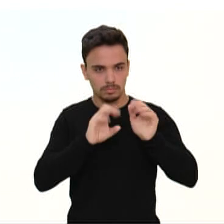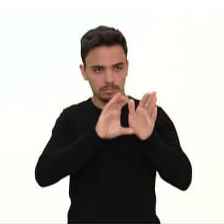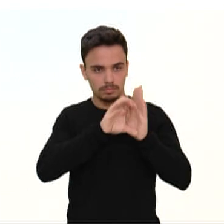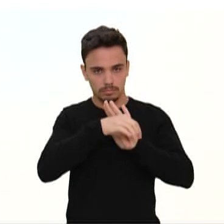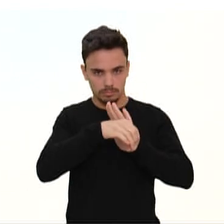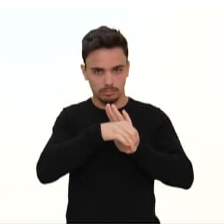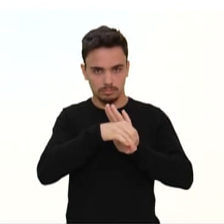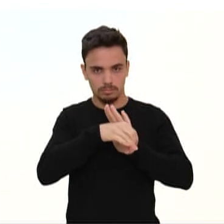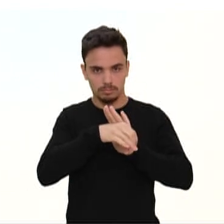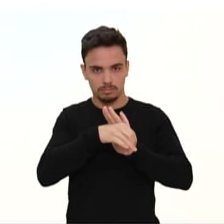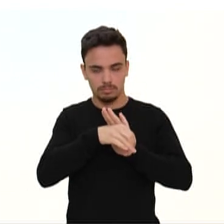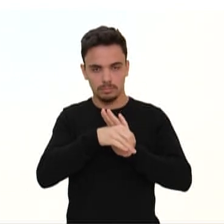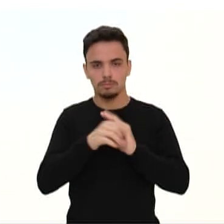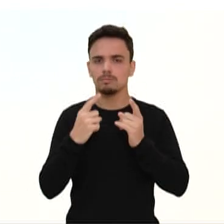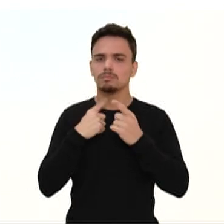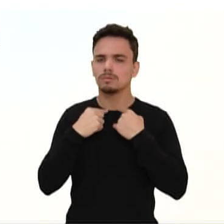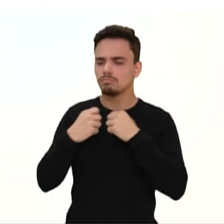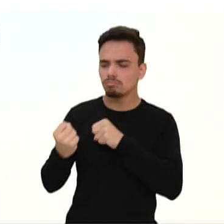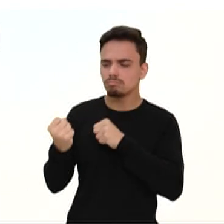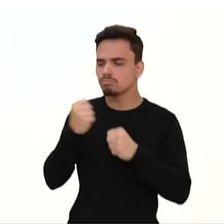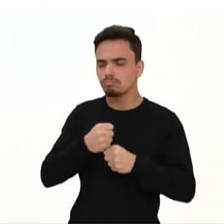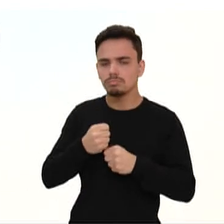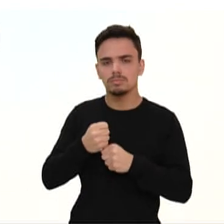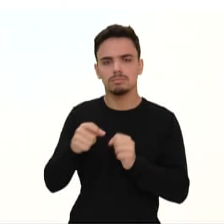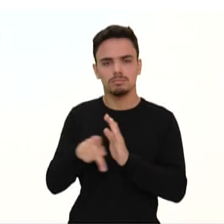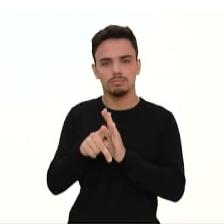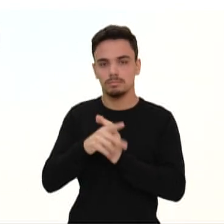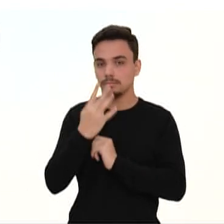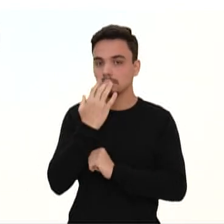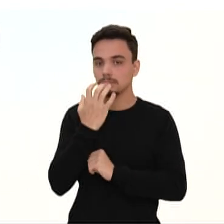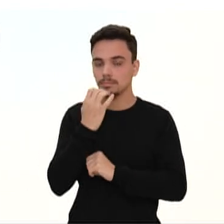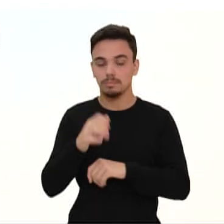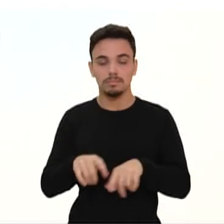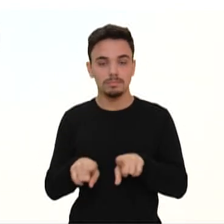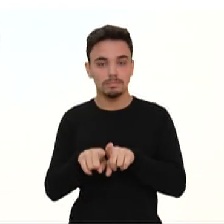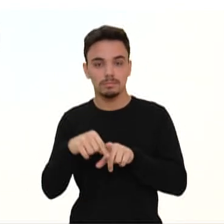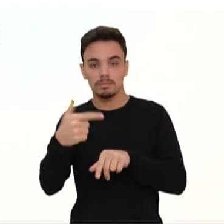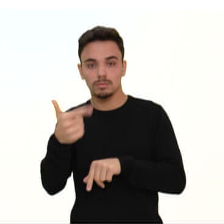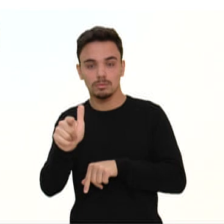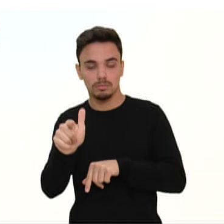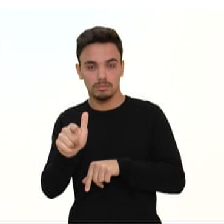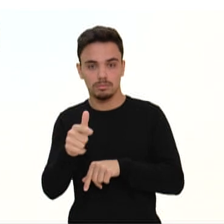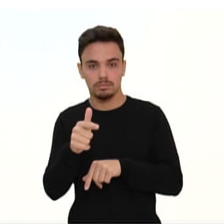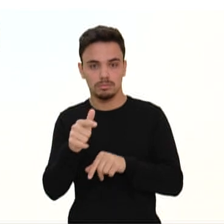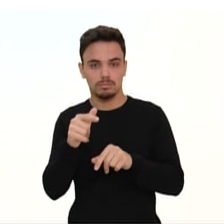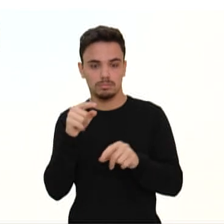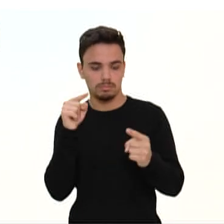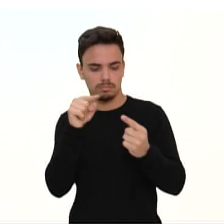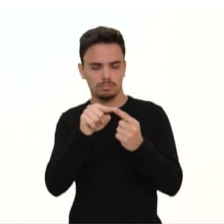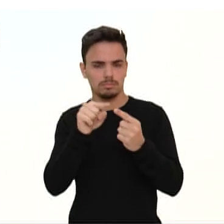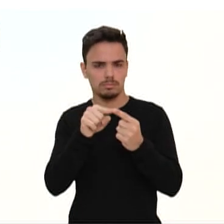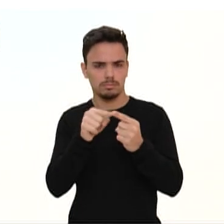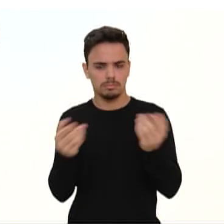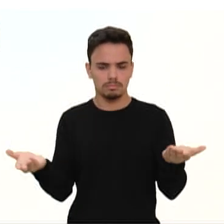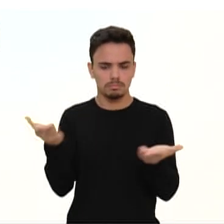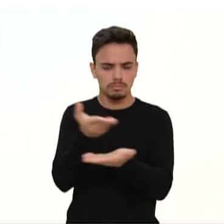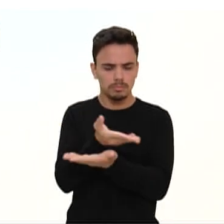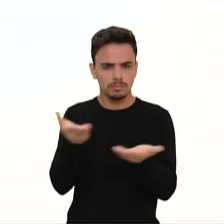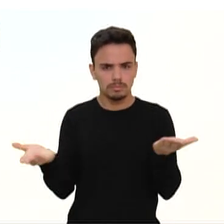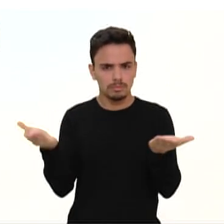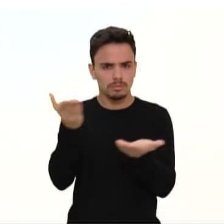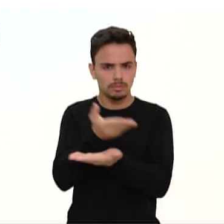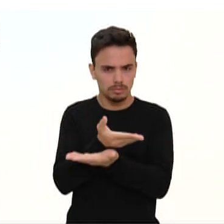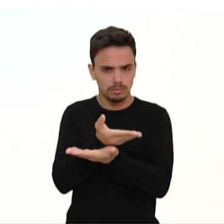de vontade de poder de Nietzsche. Outro objetivo é articular a filosofia de Nietzsche